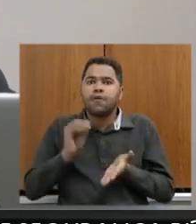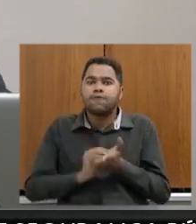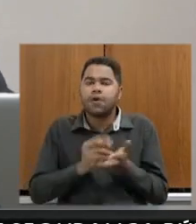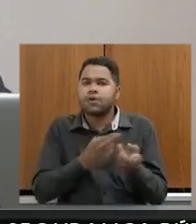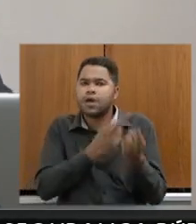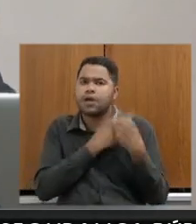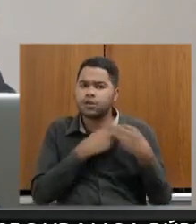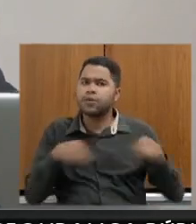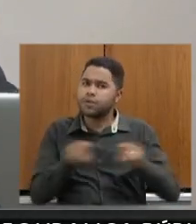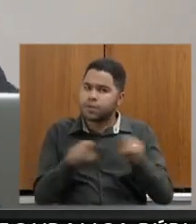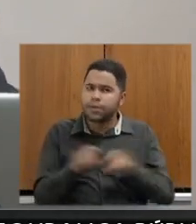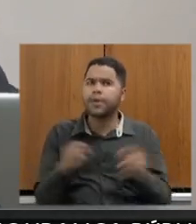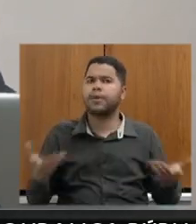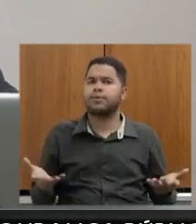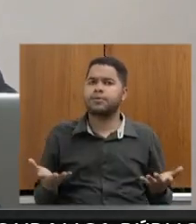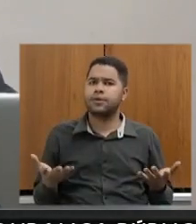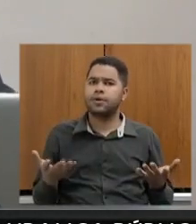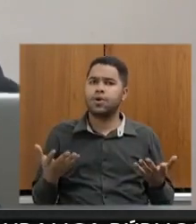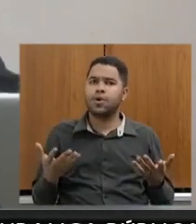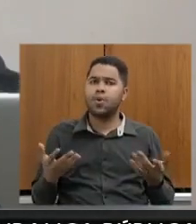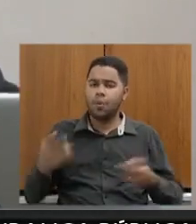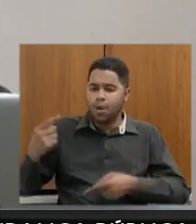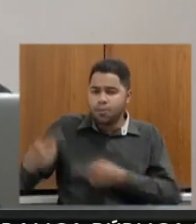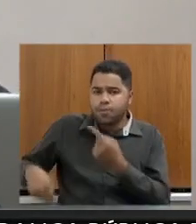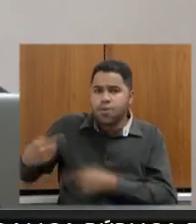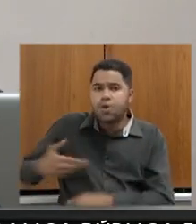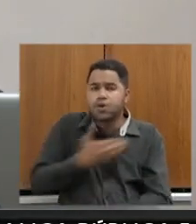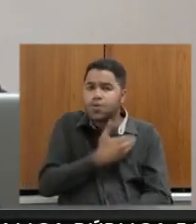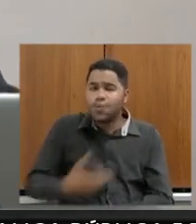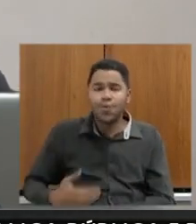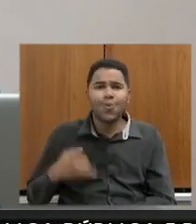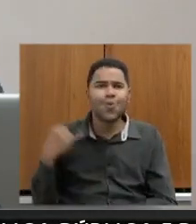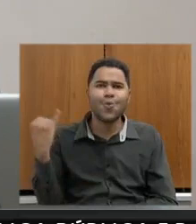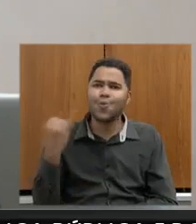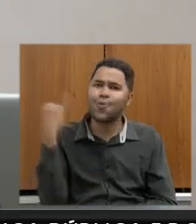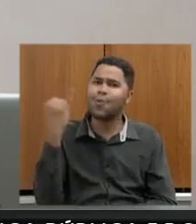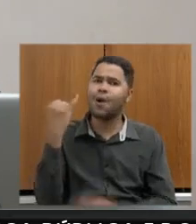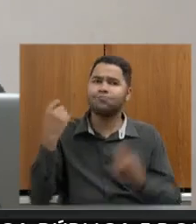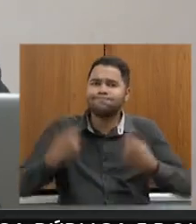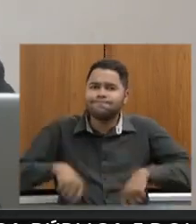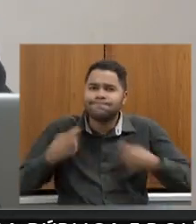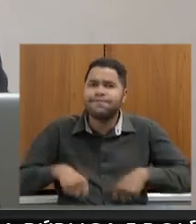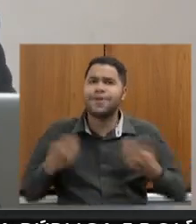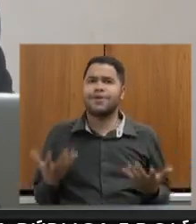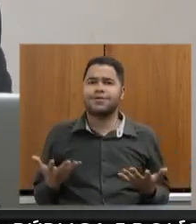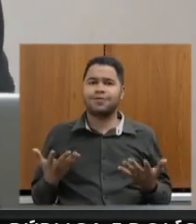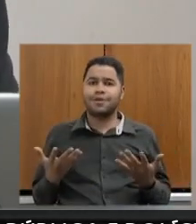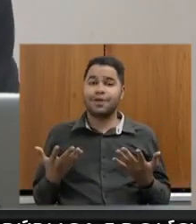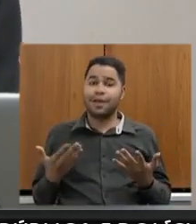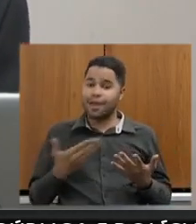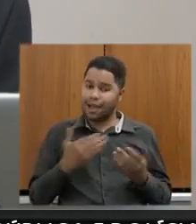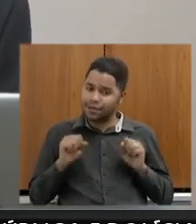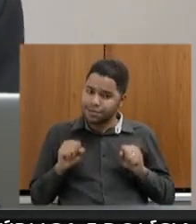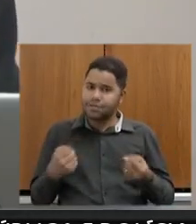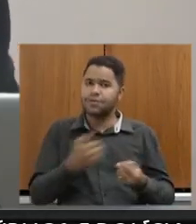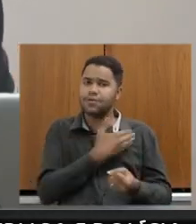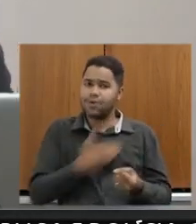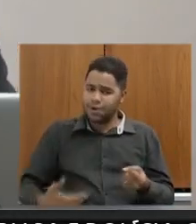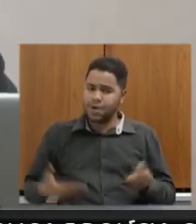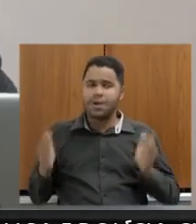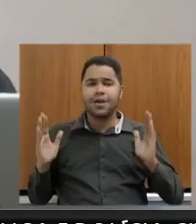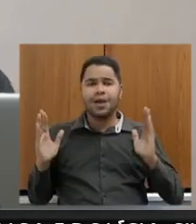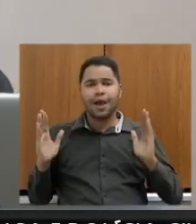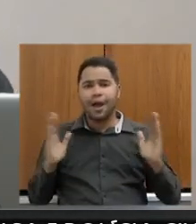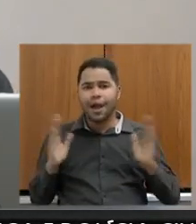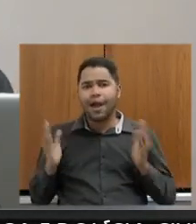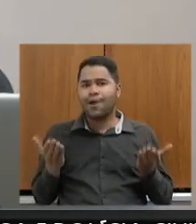responsabilidade para uma política pública tão importante tão necessária que é segurança pública e queria